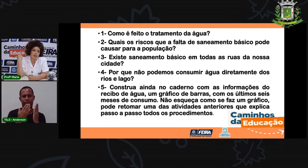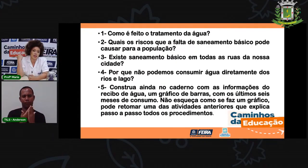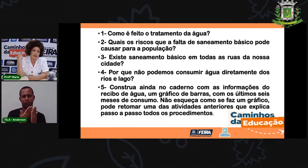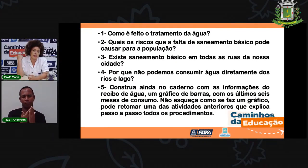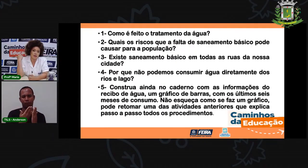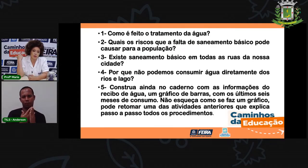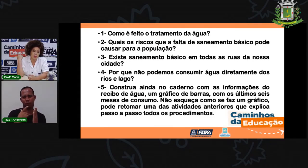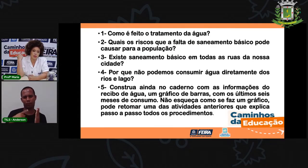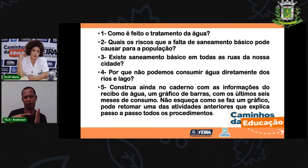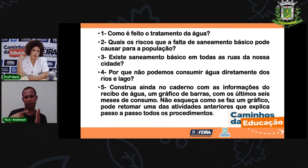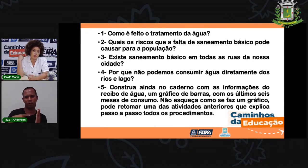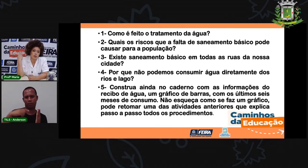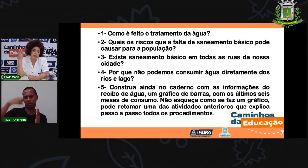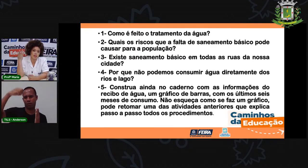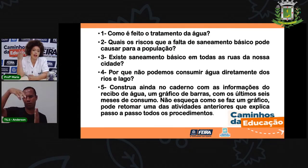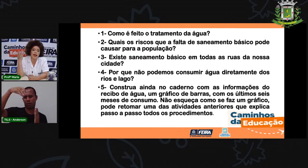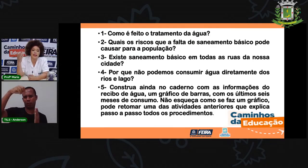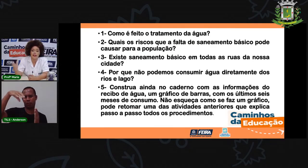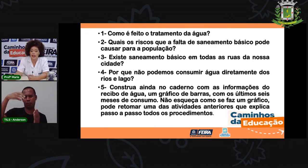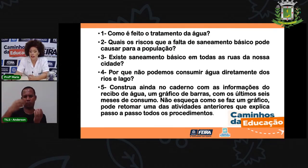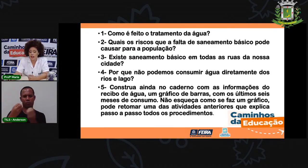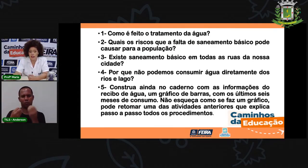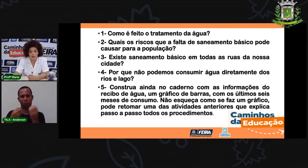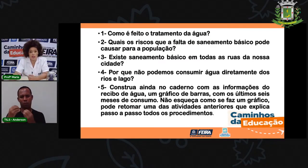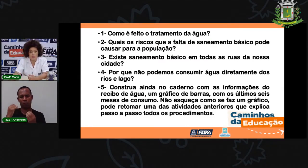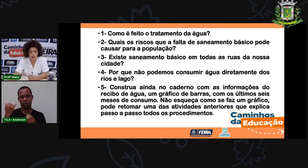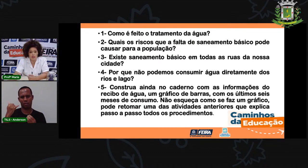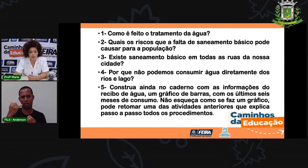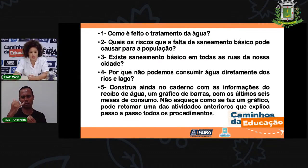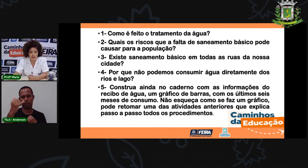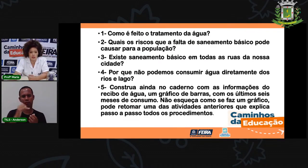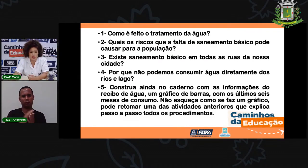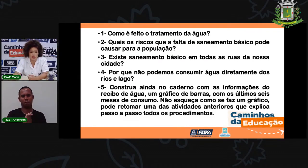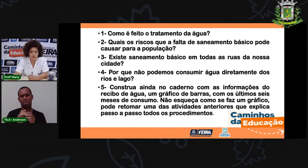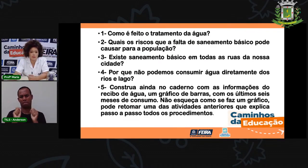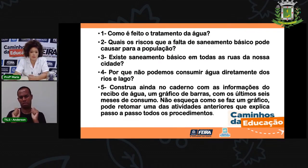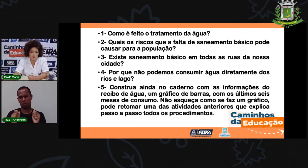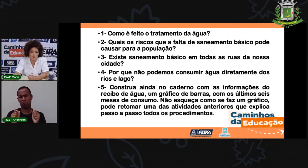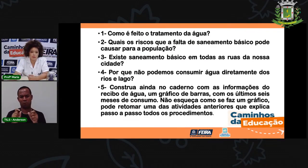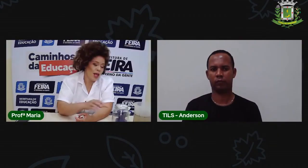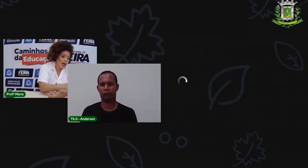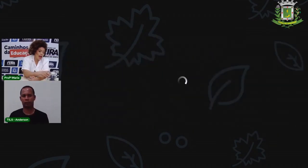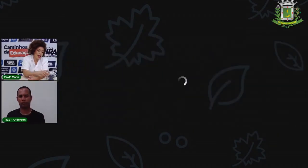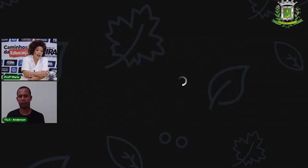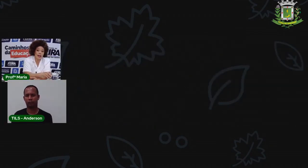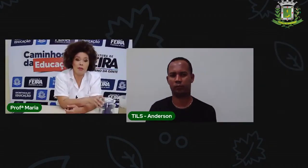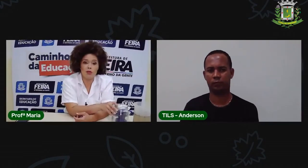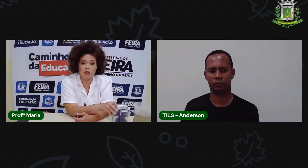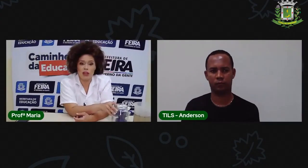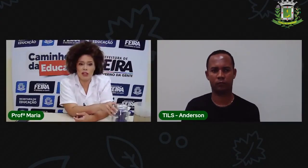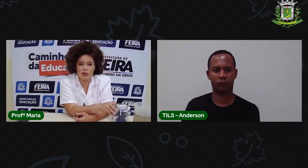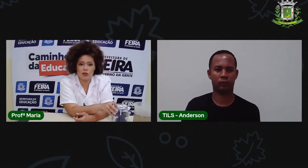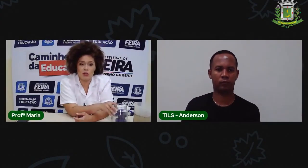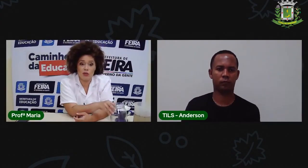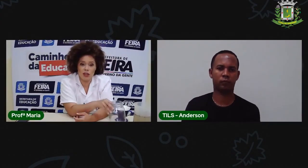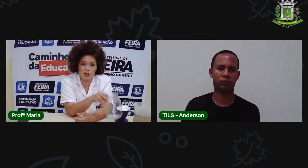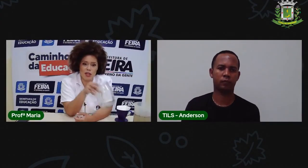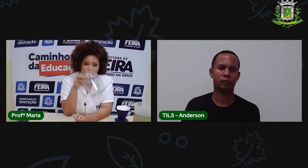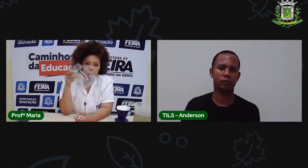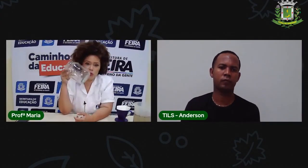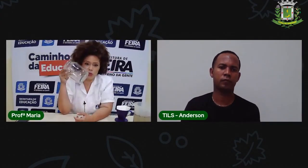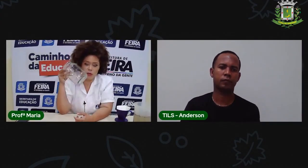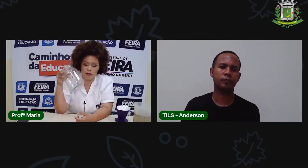sobre energia foi isso o consumo de energia elétrica então você pode fazer isso aí lembra dos vidros